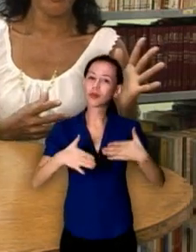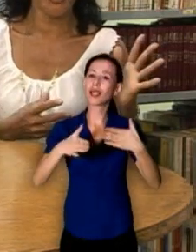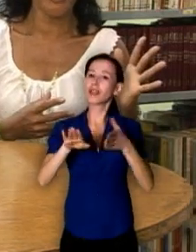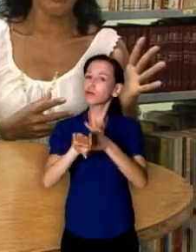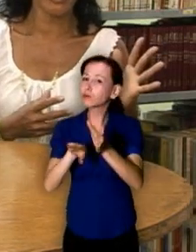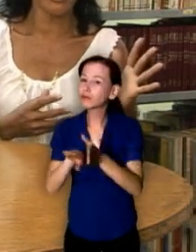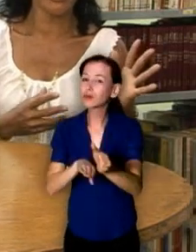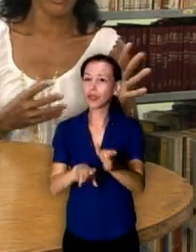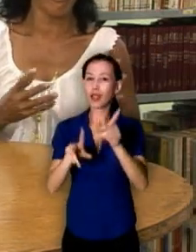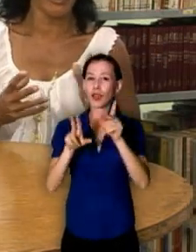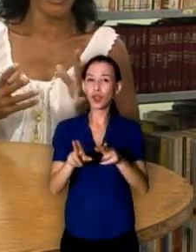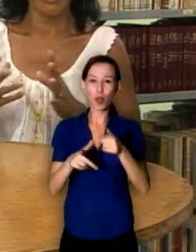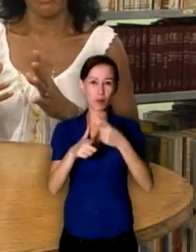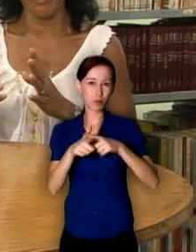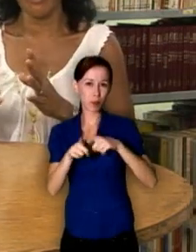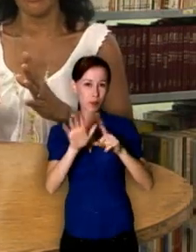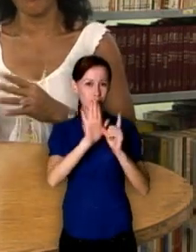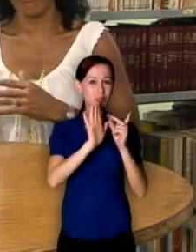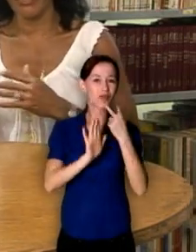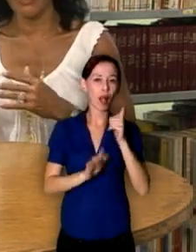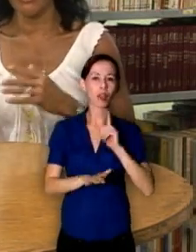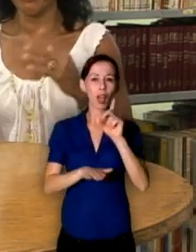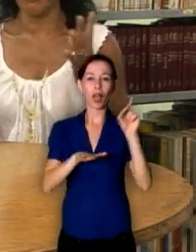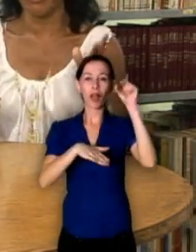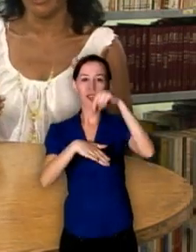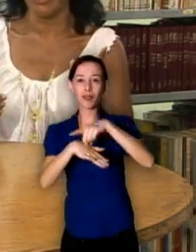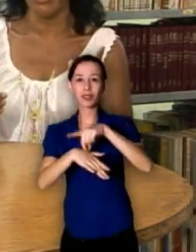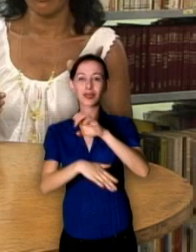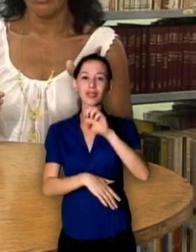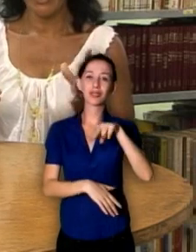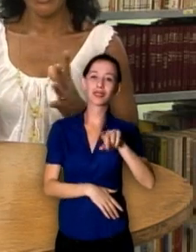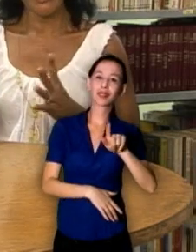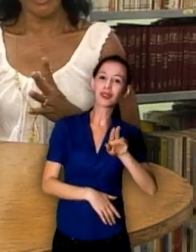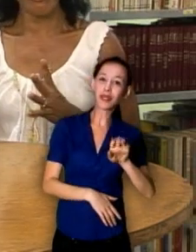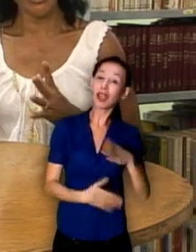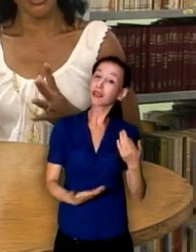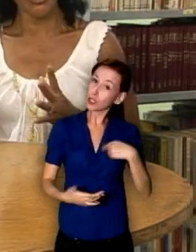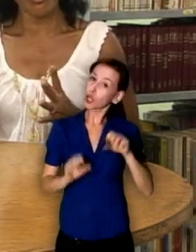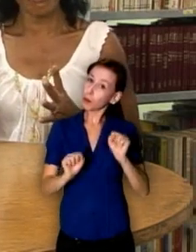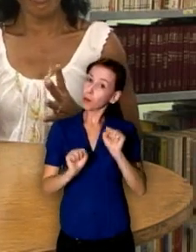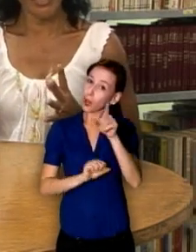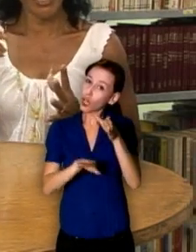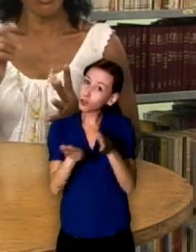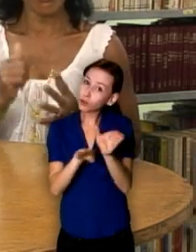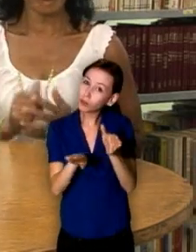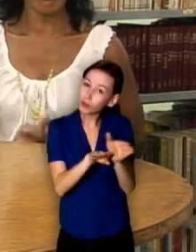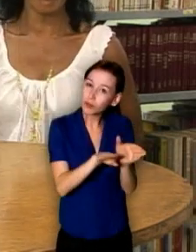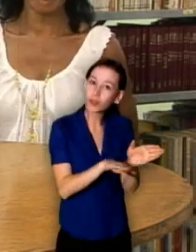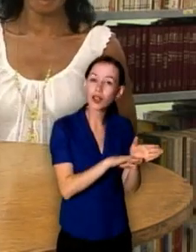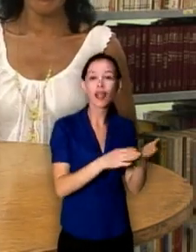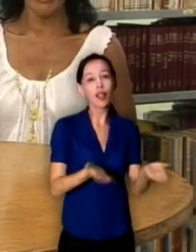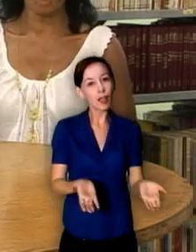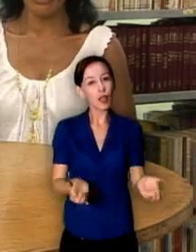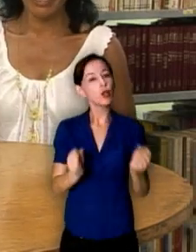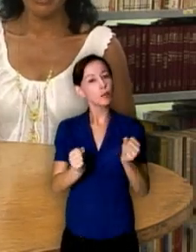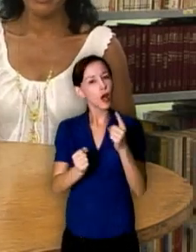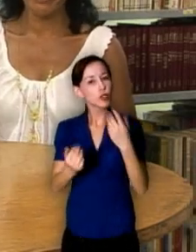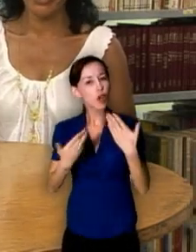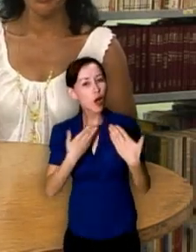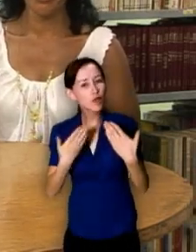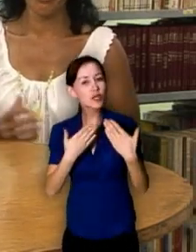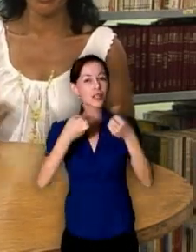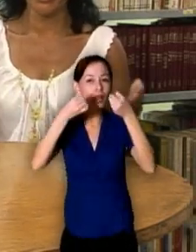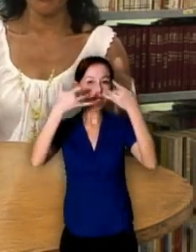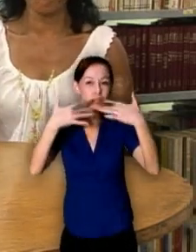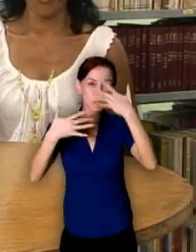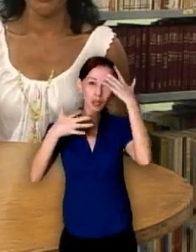esses problemas que a gente está falando aí da dengue, para não fazer isso, para não fazer aquilo, quem sabe a gente indo, né? Conversando com as